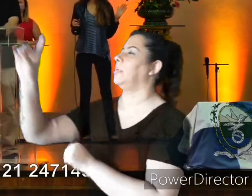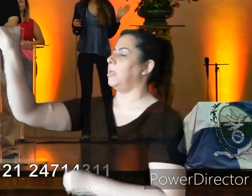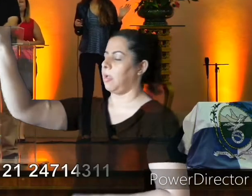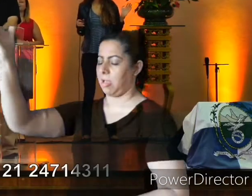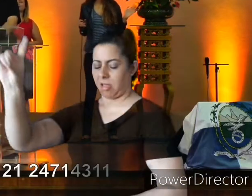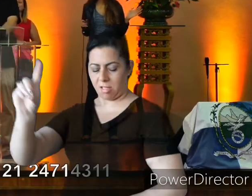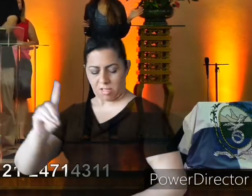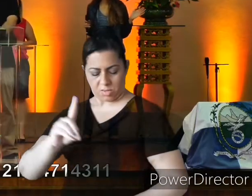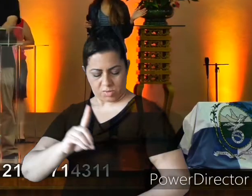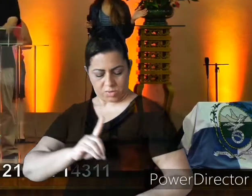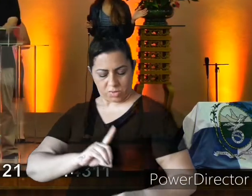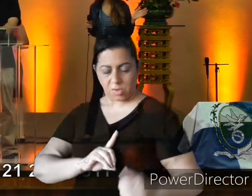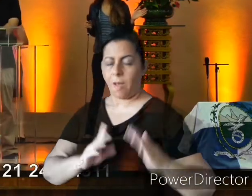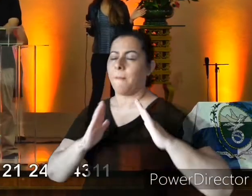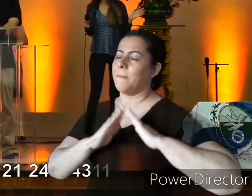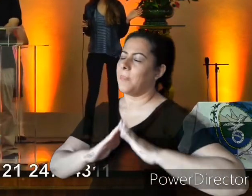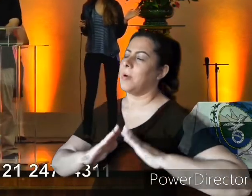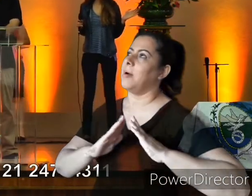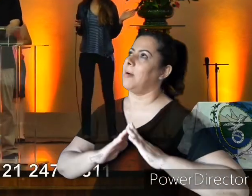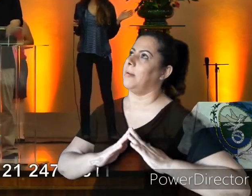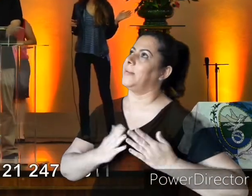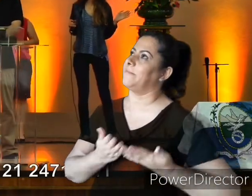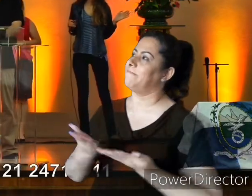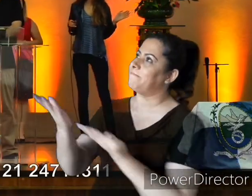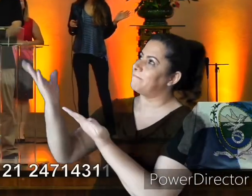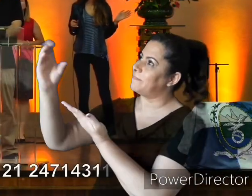Senhor da glória. Por isso eu não